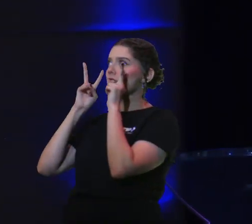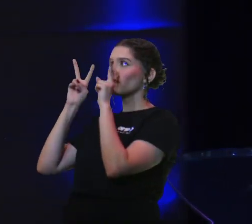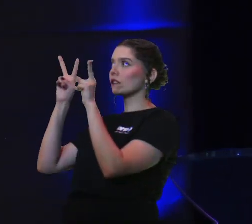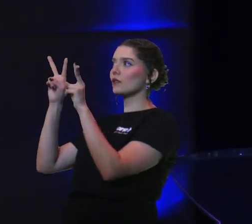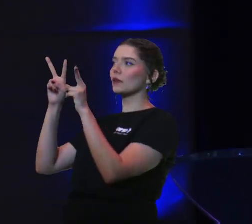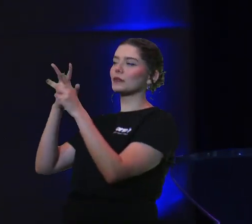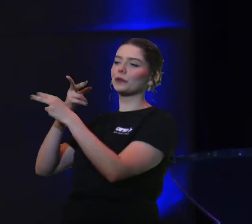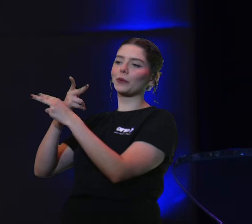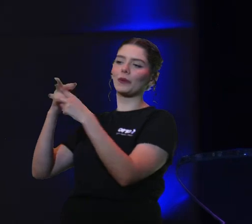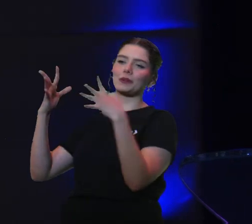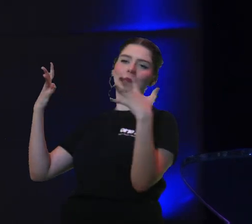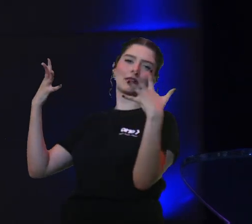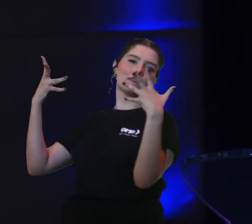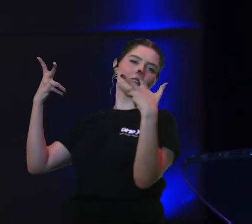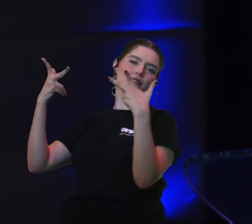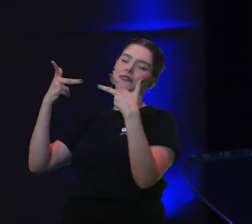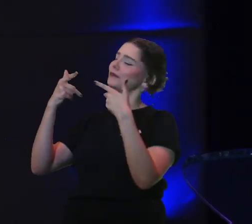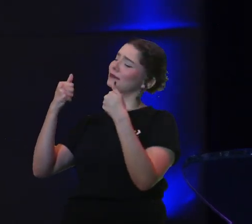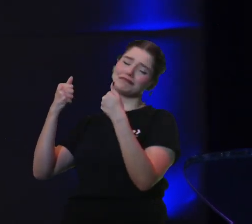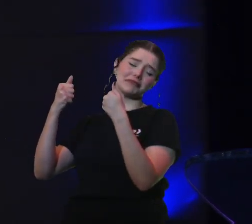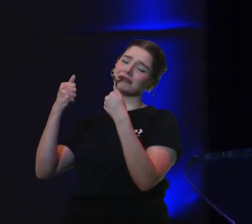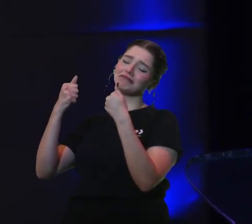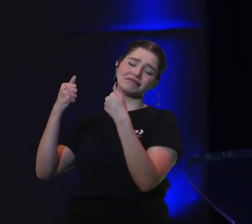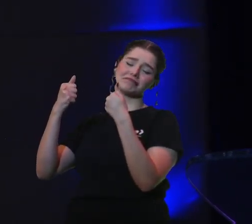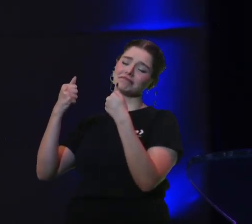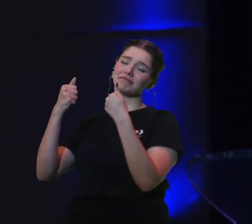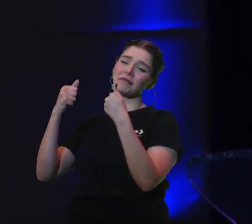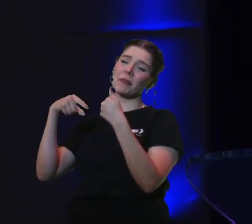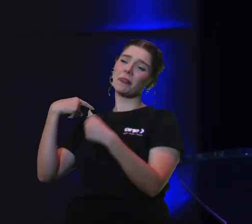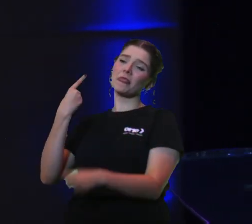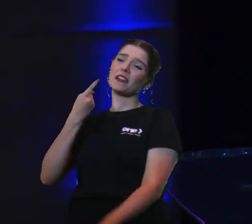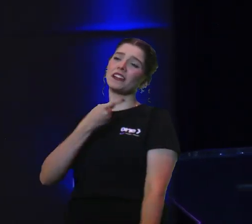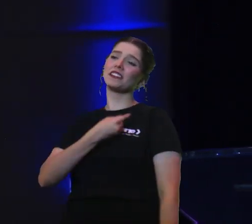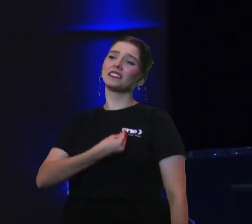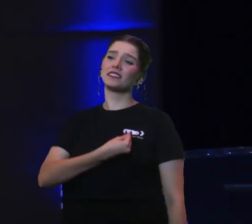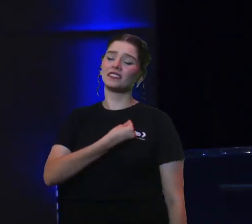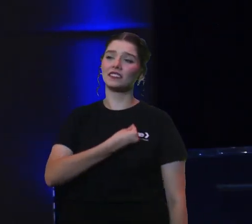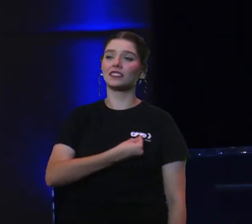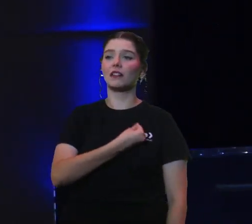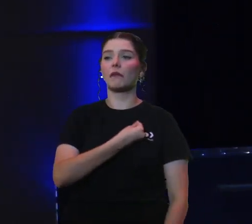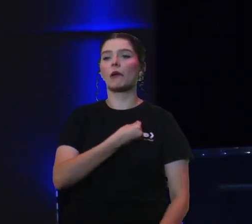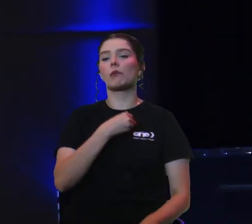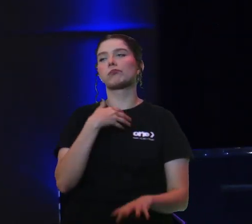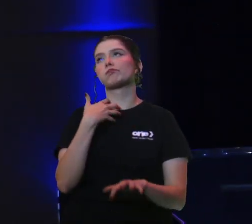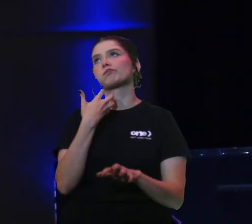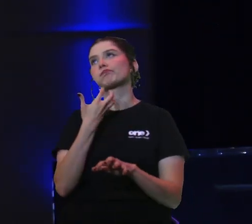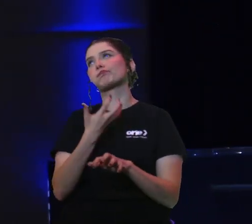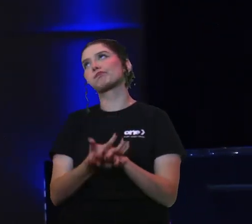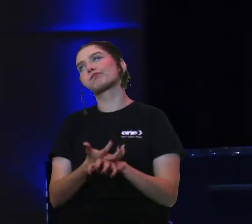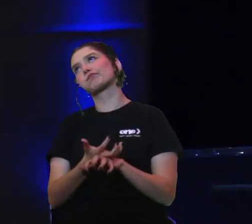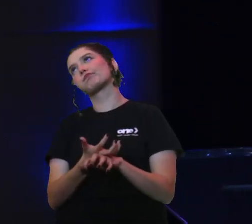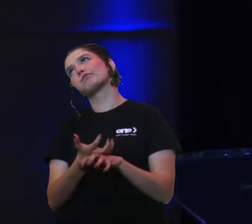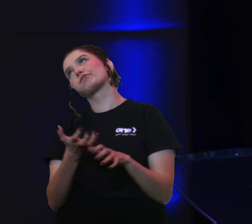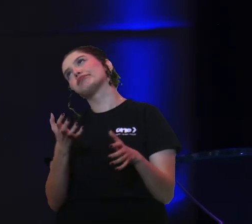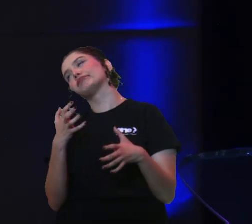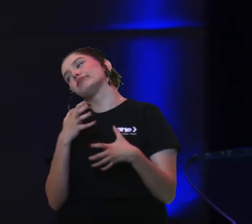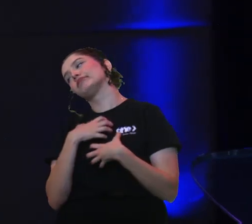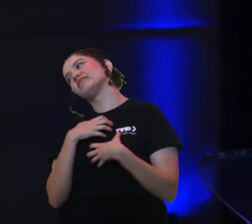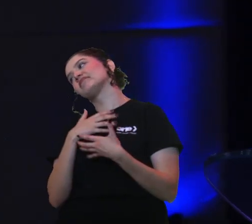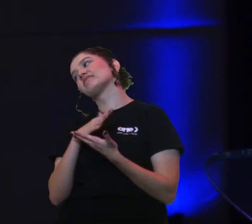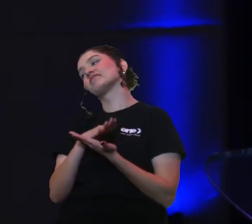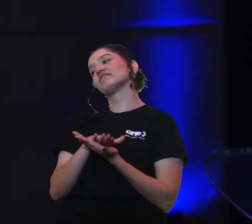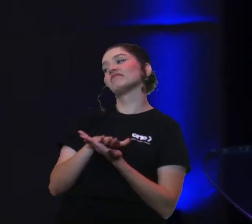através deles. E muitas vezes nós vivemos uma grande apatia espiritual, mornidão, porque nós